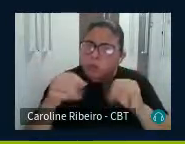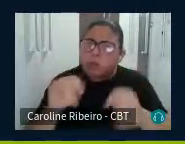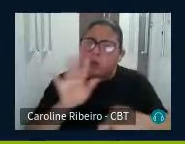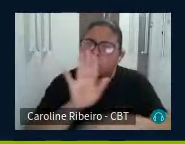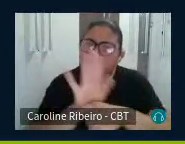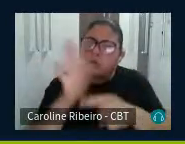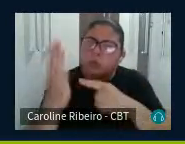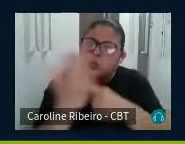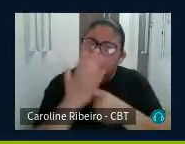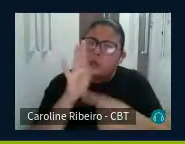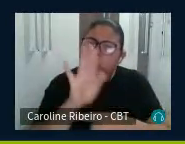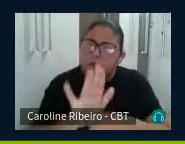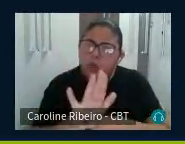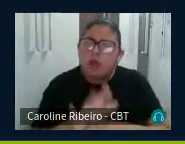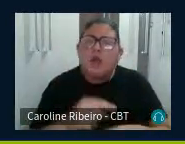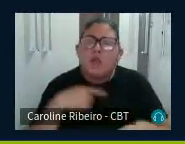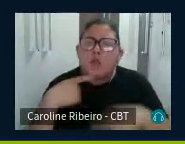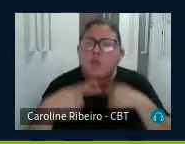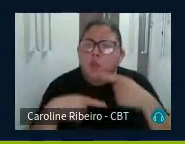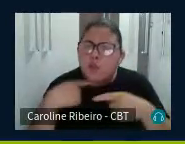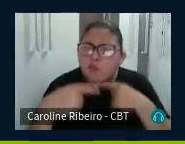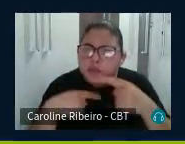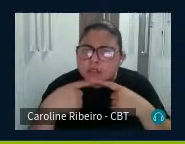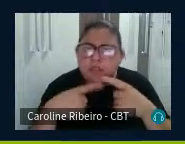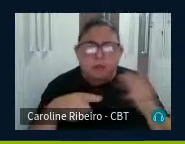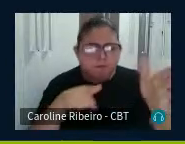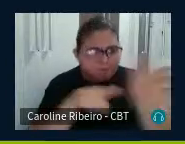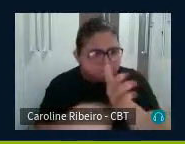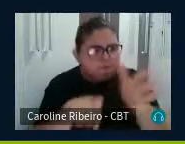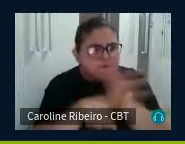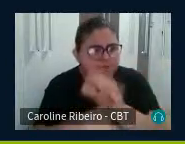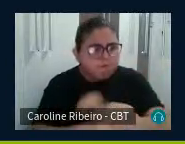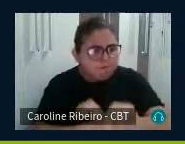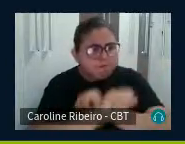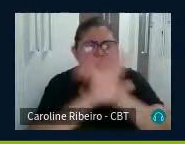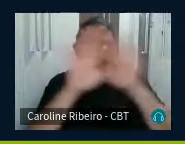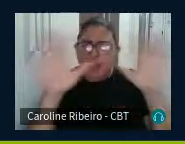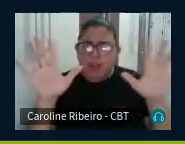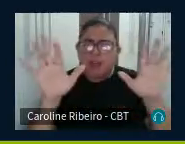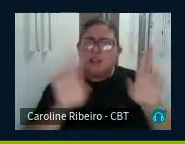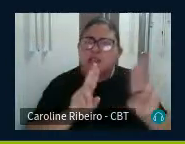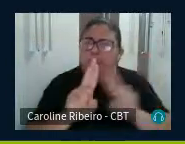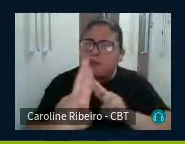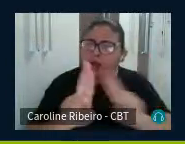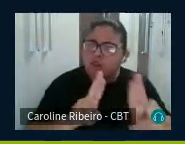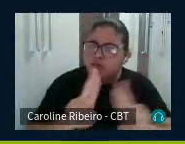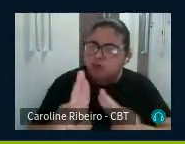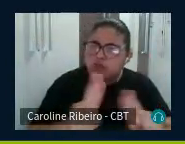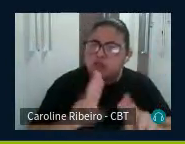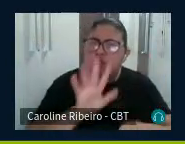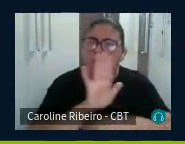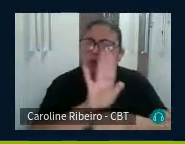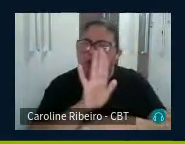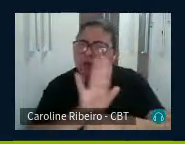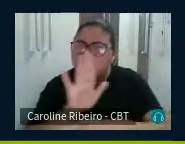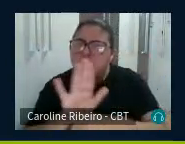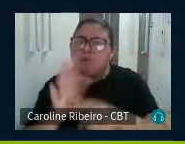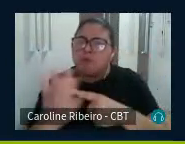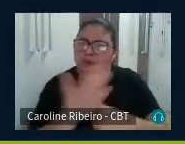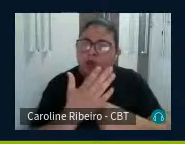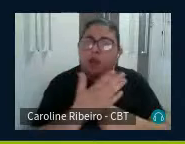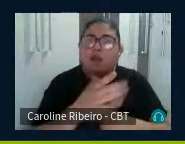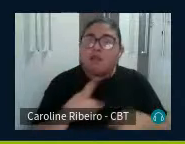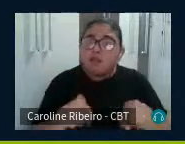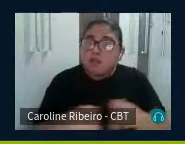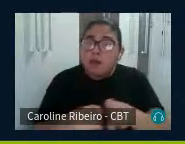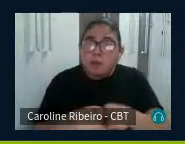outros. As dúvidas eram compartilhadas no grupo, sempre respondidas, sempre um ajudando o outro. Eu tenho uma amiga da faculdade que ela